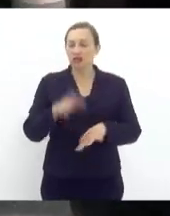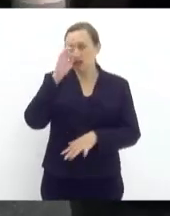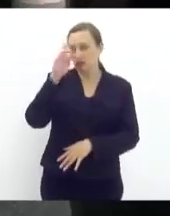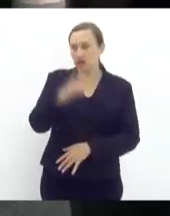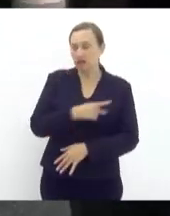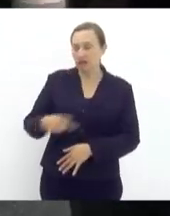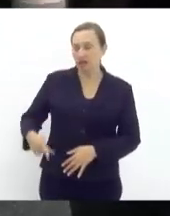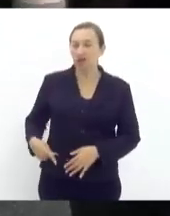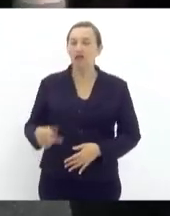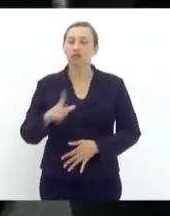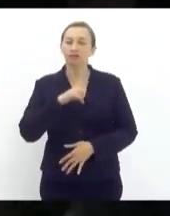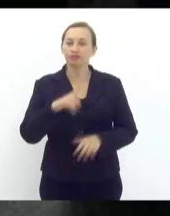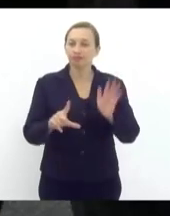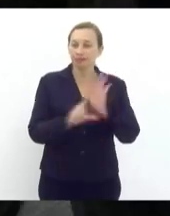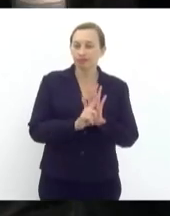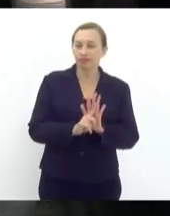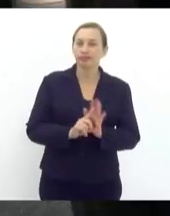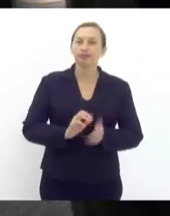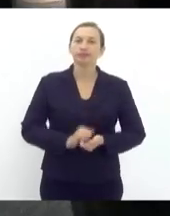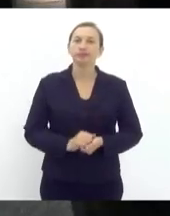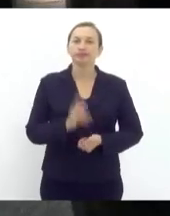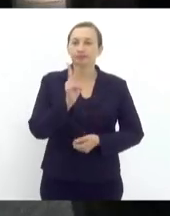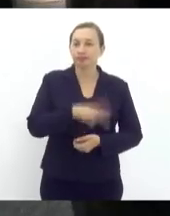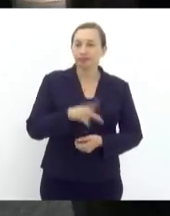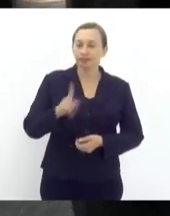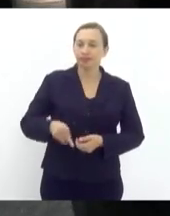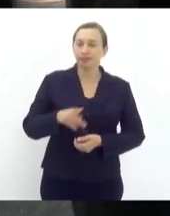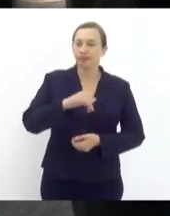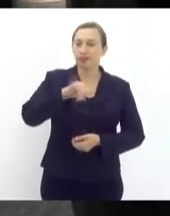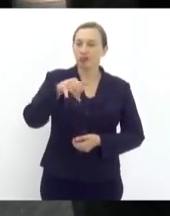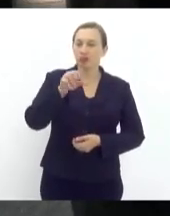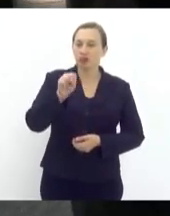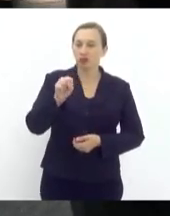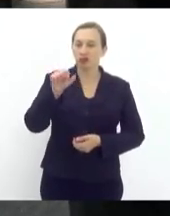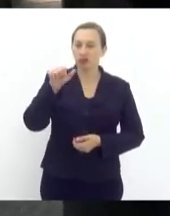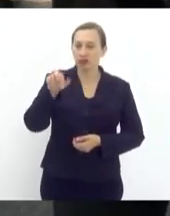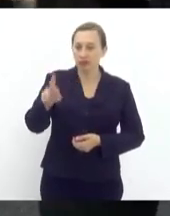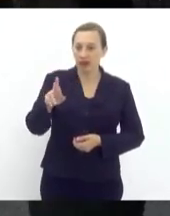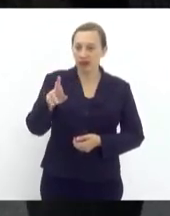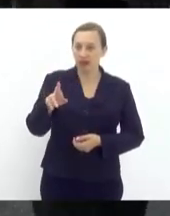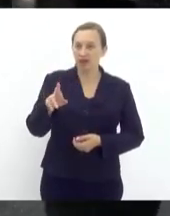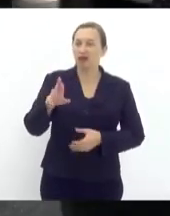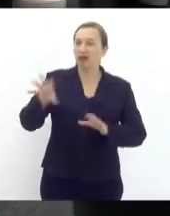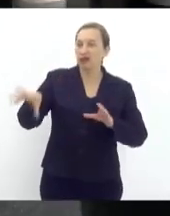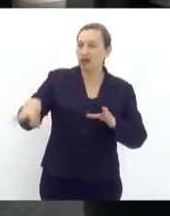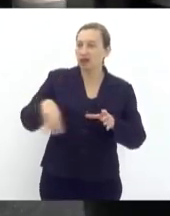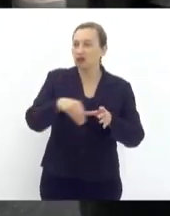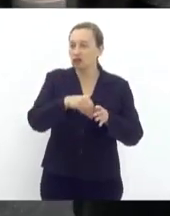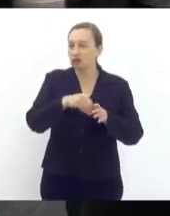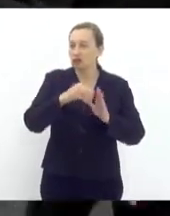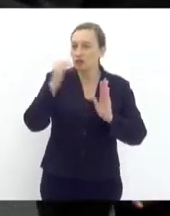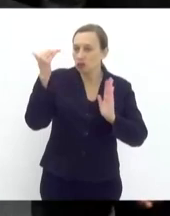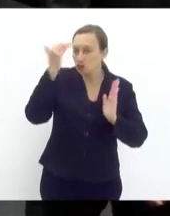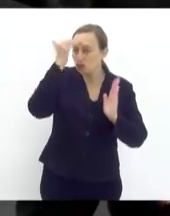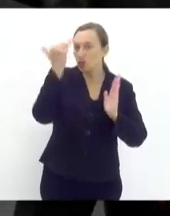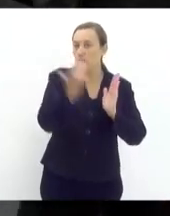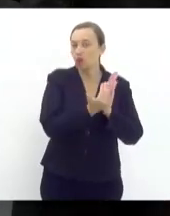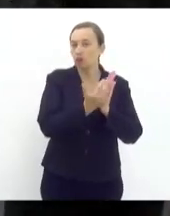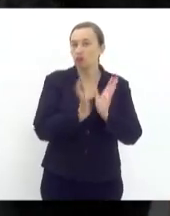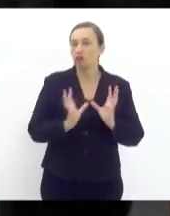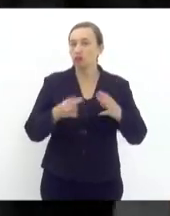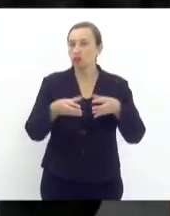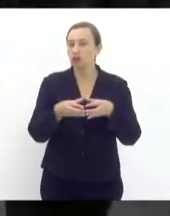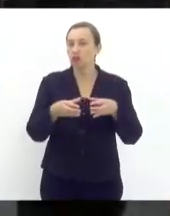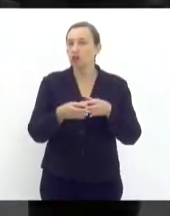eu tenho uma lei Professor Josimar que vai entrar nesse nosso compra esse conjunto que é uma lei que